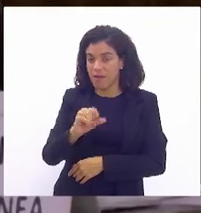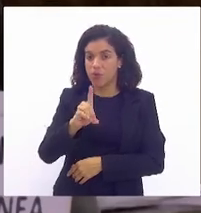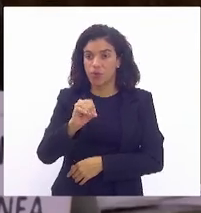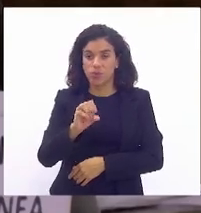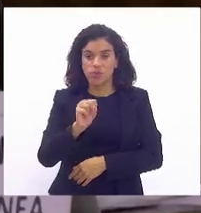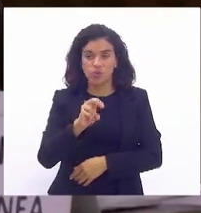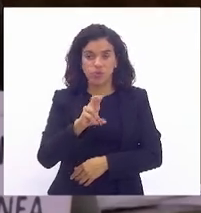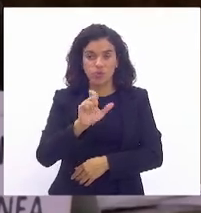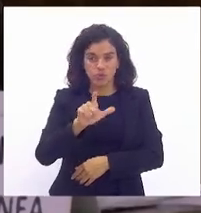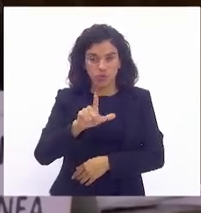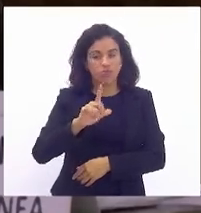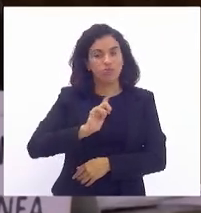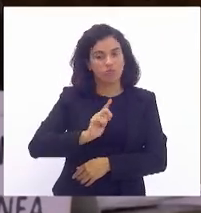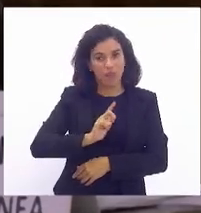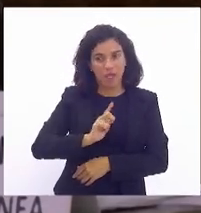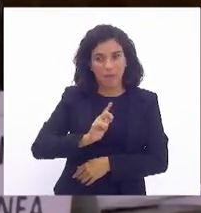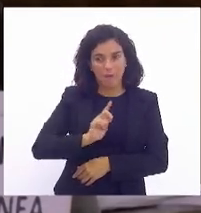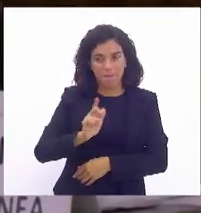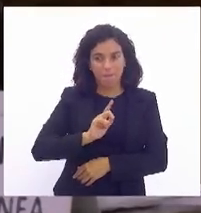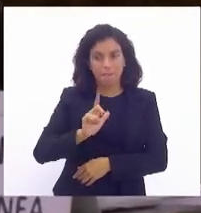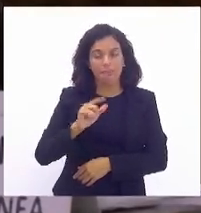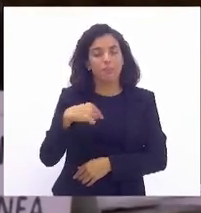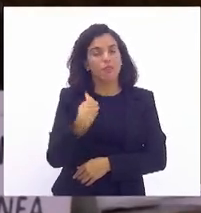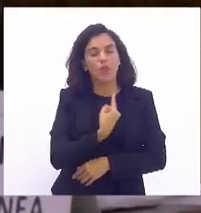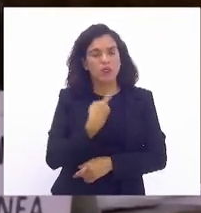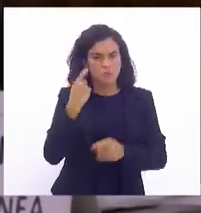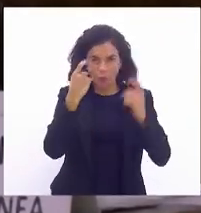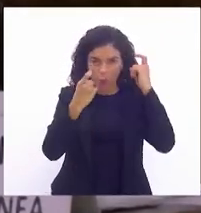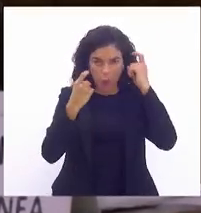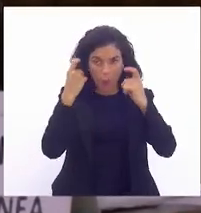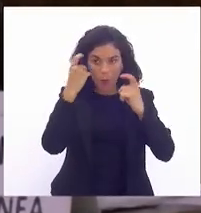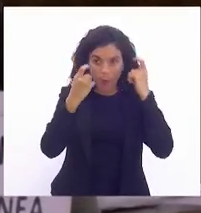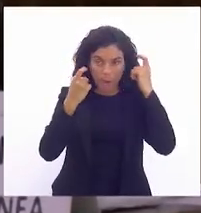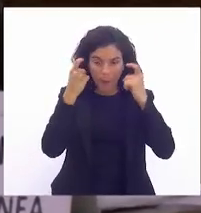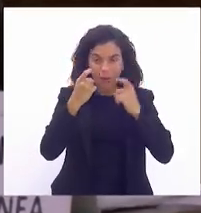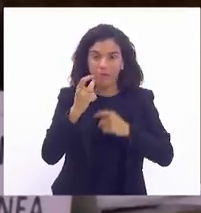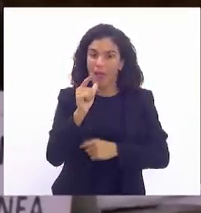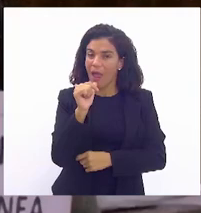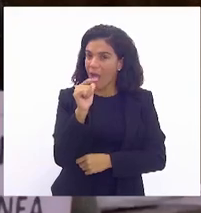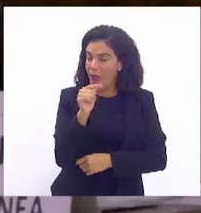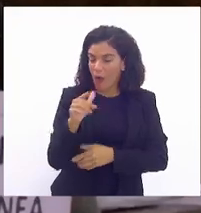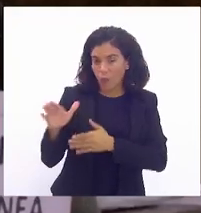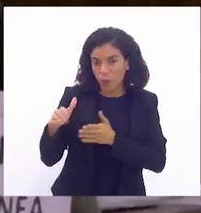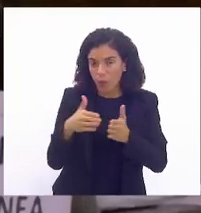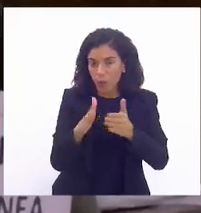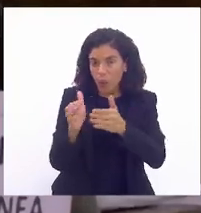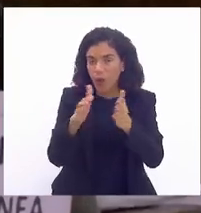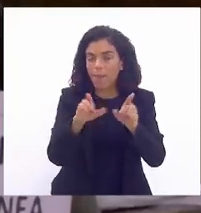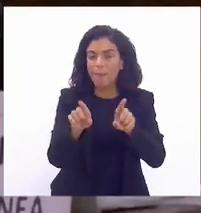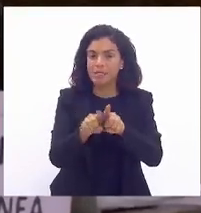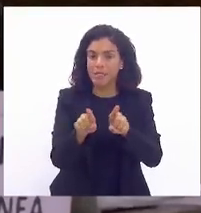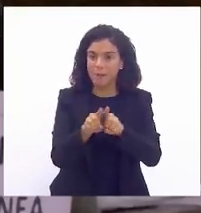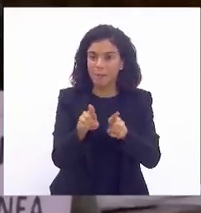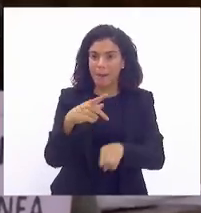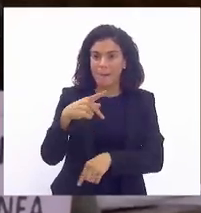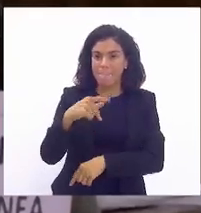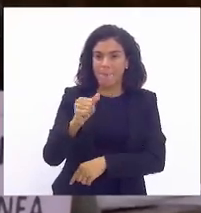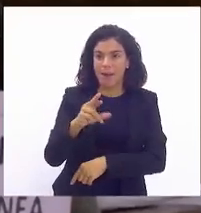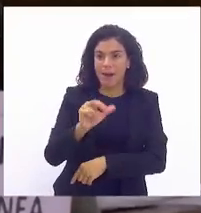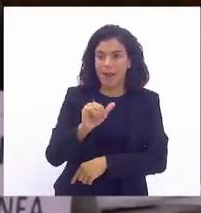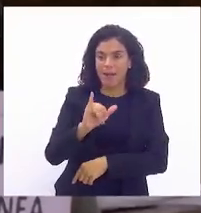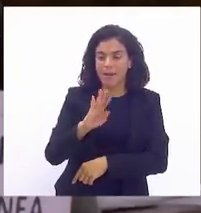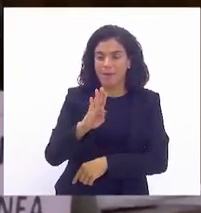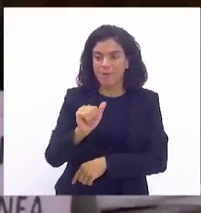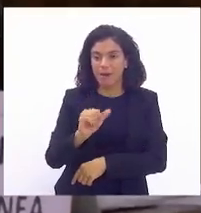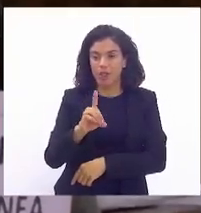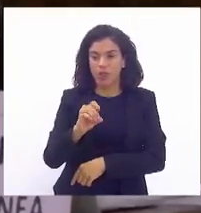mas ele existe. Mas nós estamos só preocupados com o efluente dentro da planta, mas também no Rio Paraíba do Sul.